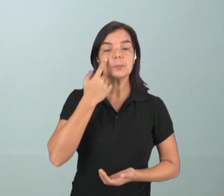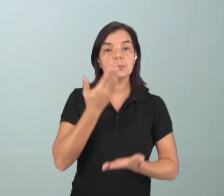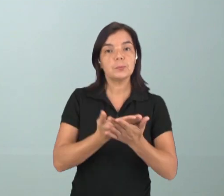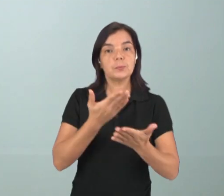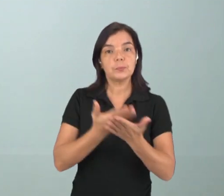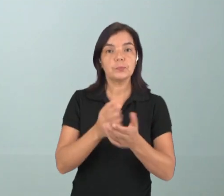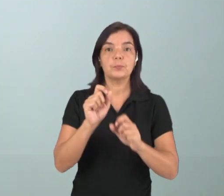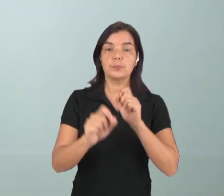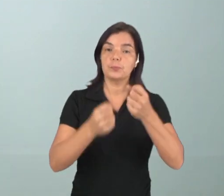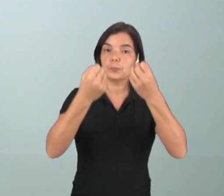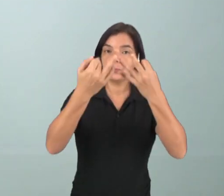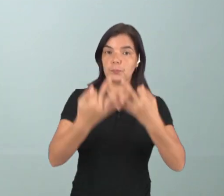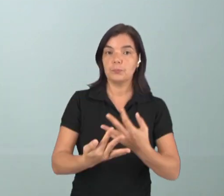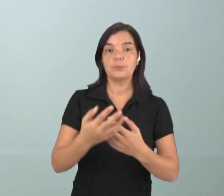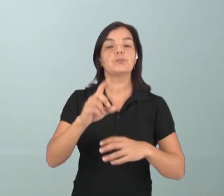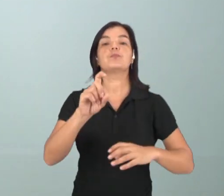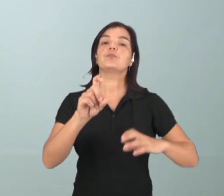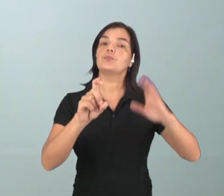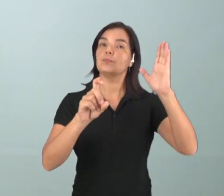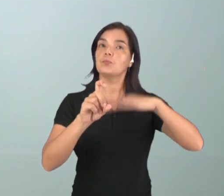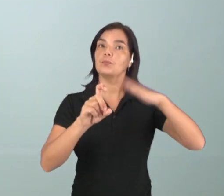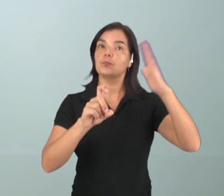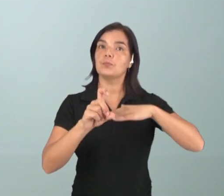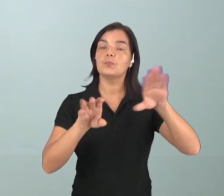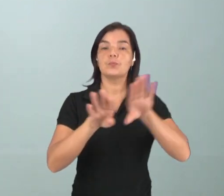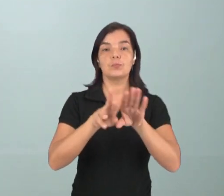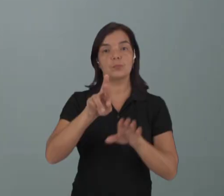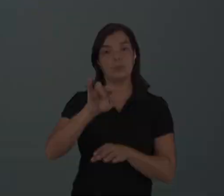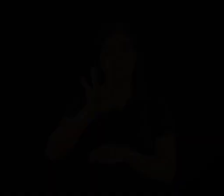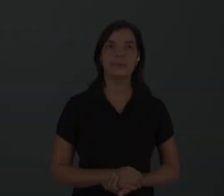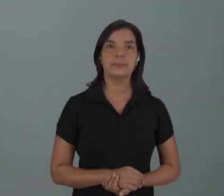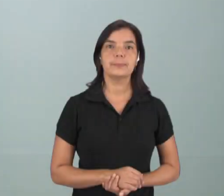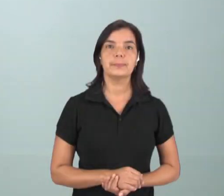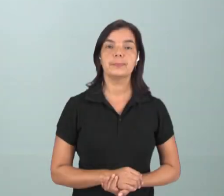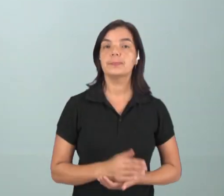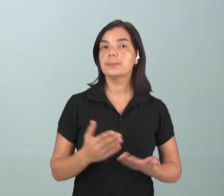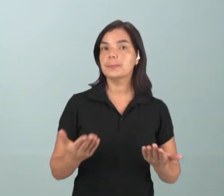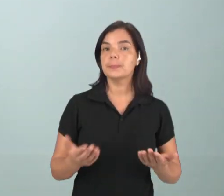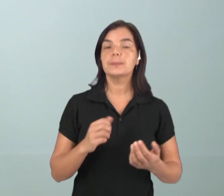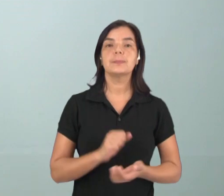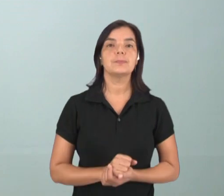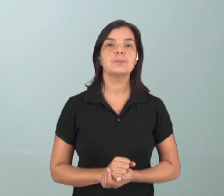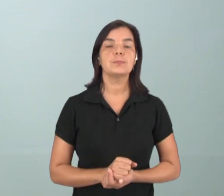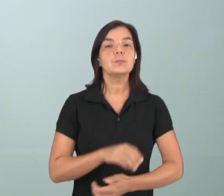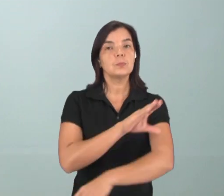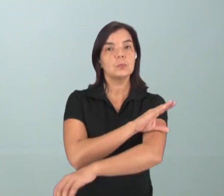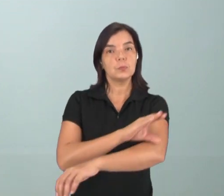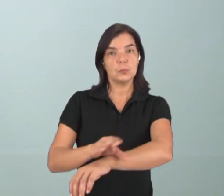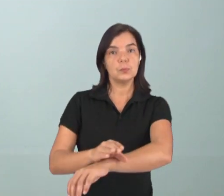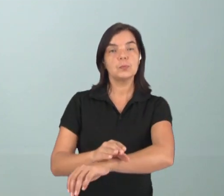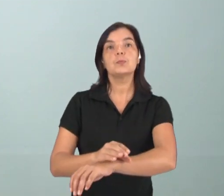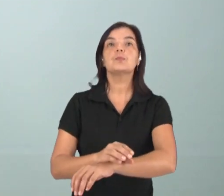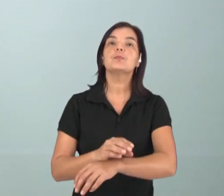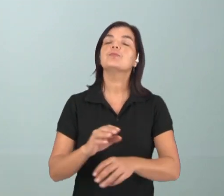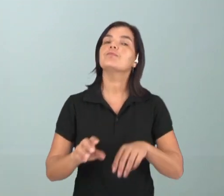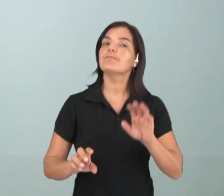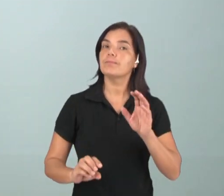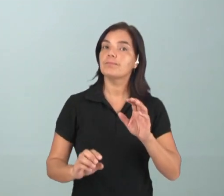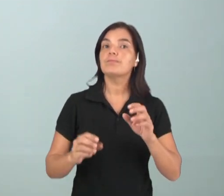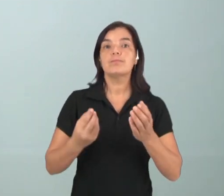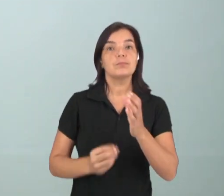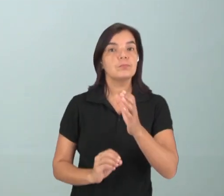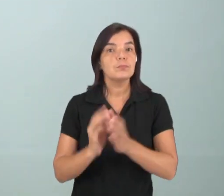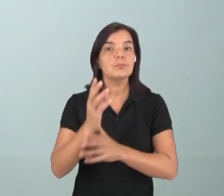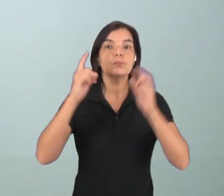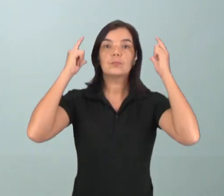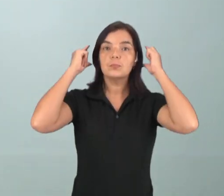trabalhando aqui sobre o conceito de mito, rito e símbolo, certo? Então, pessoal, a cultura mítica, ela vai nascer com os